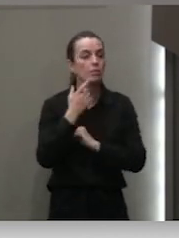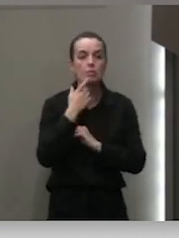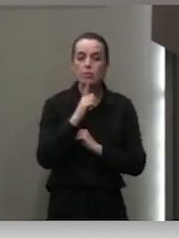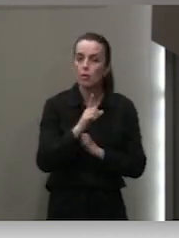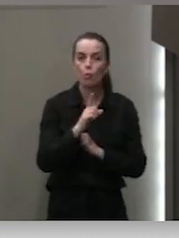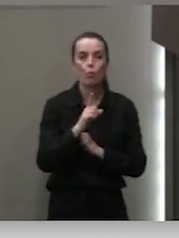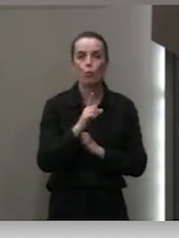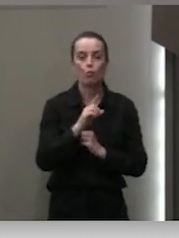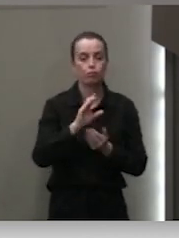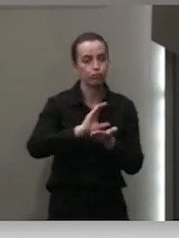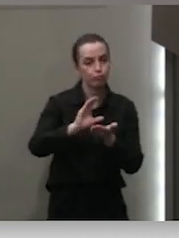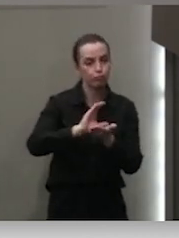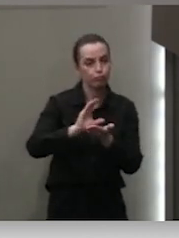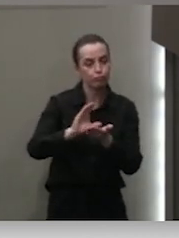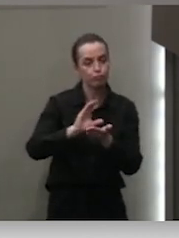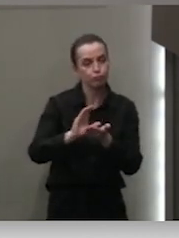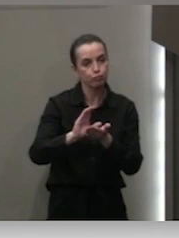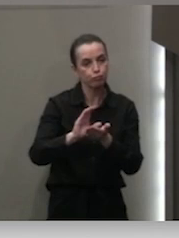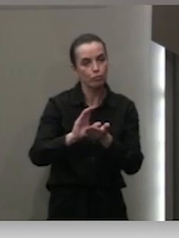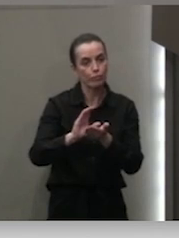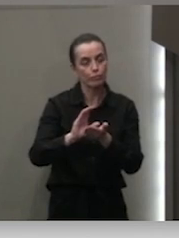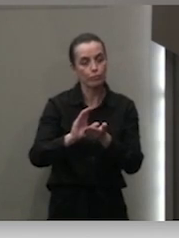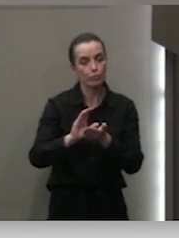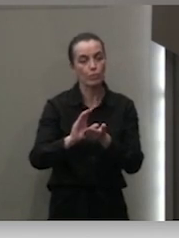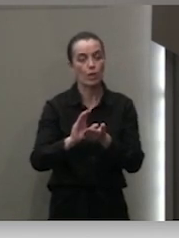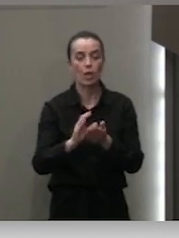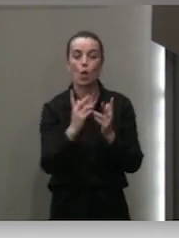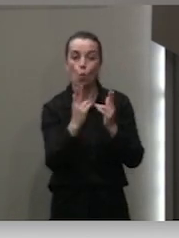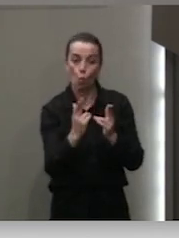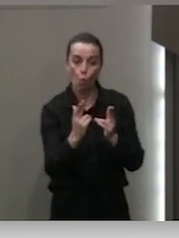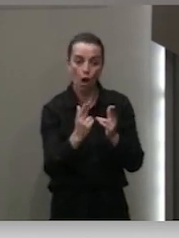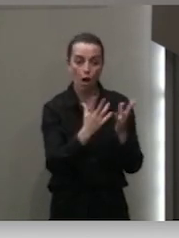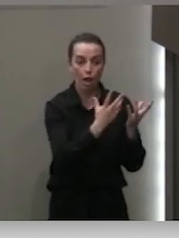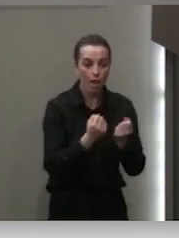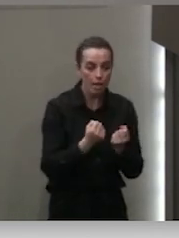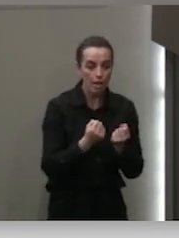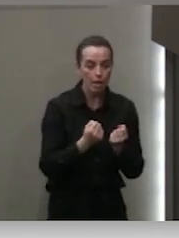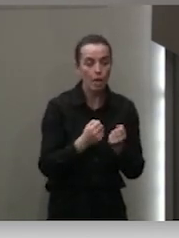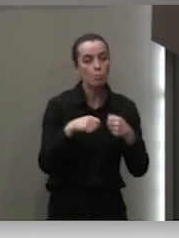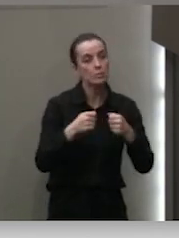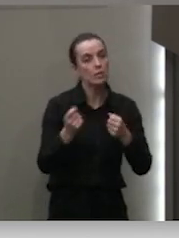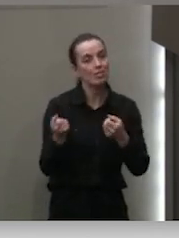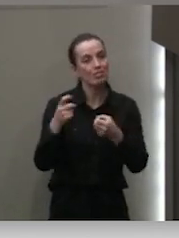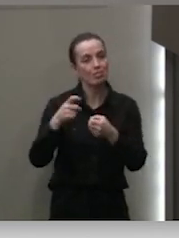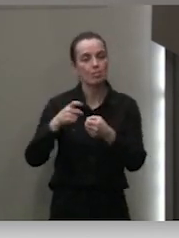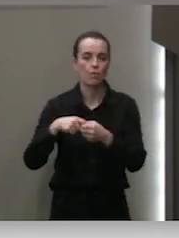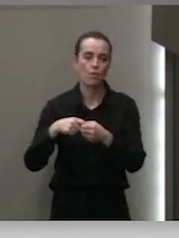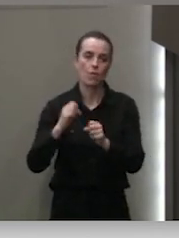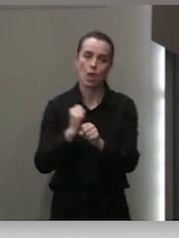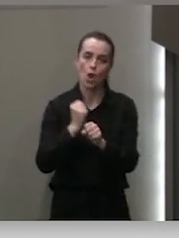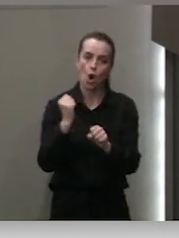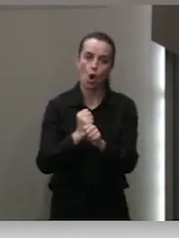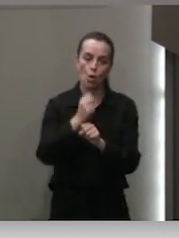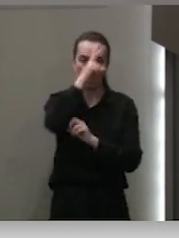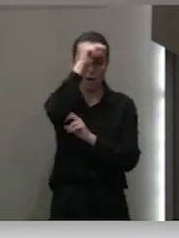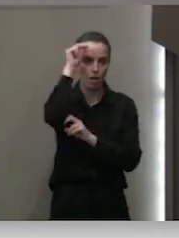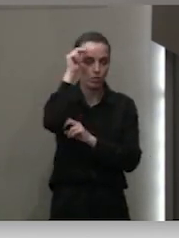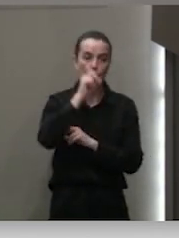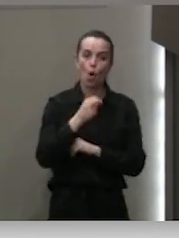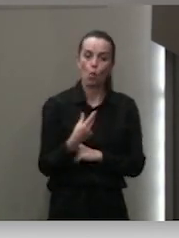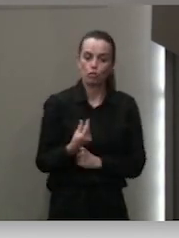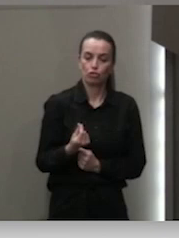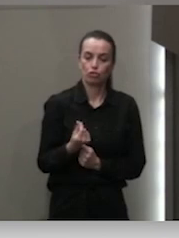município a quantia que ela recebeu ela vai ter que devolver em dinheiro ou em obras para o município e olha o